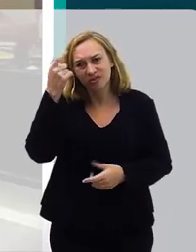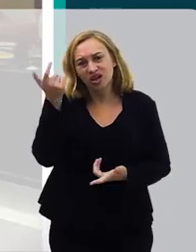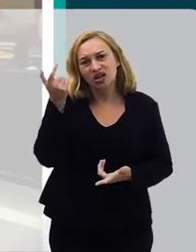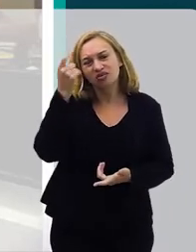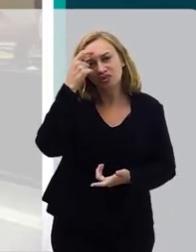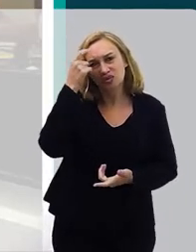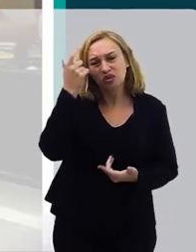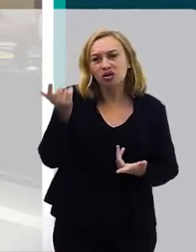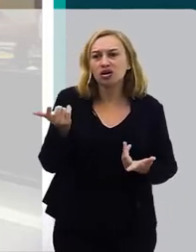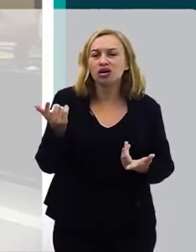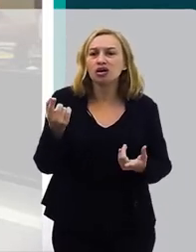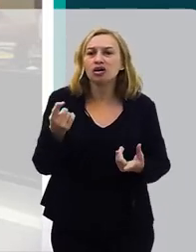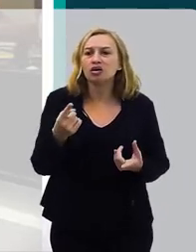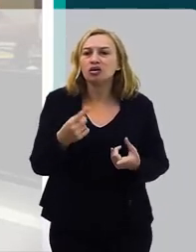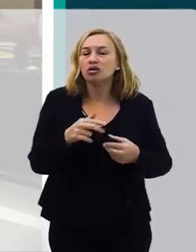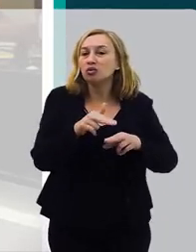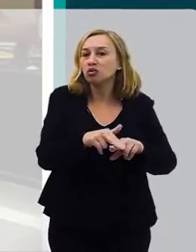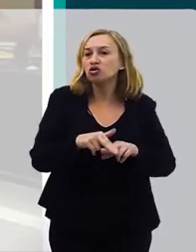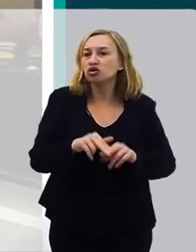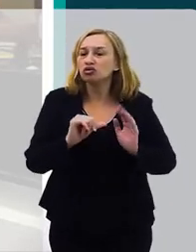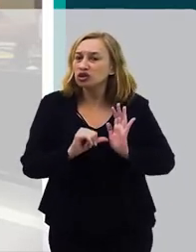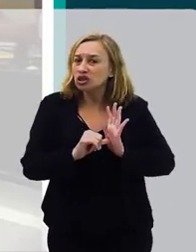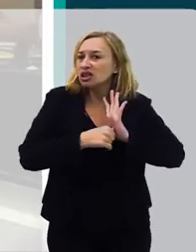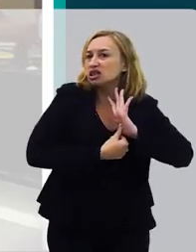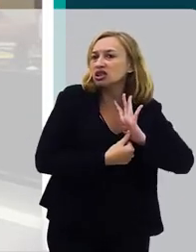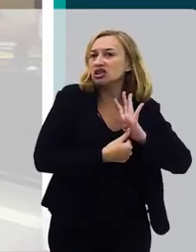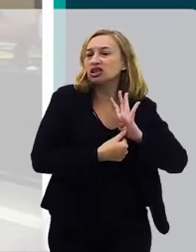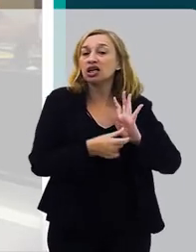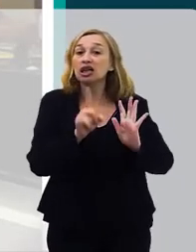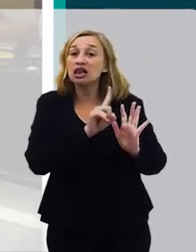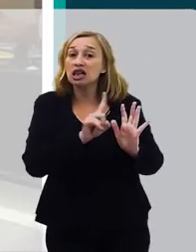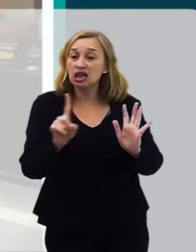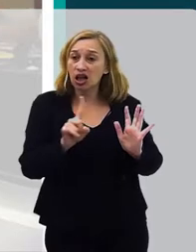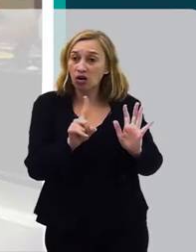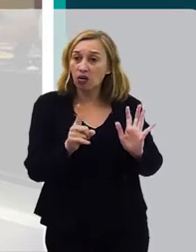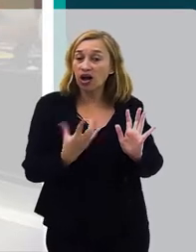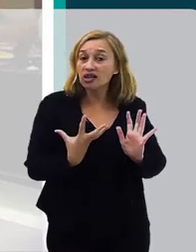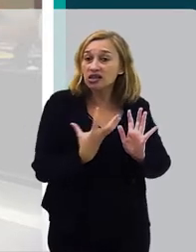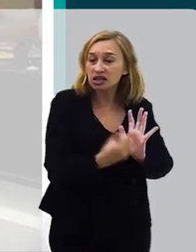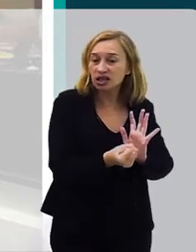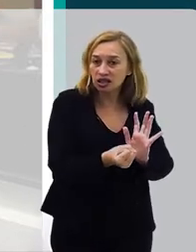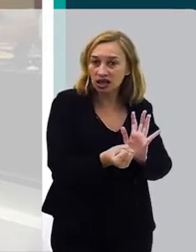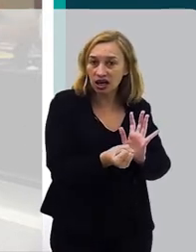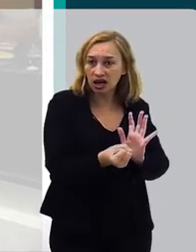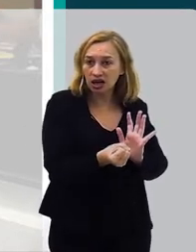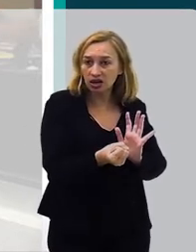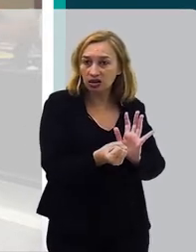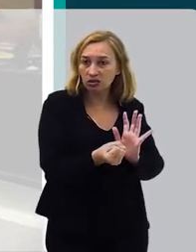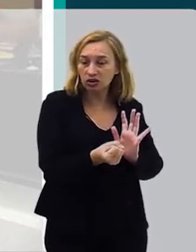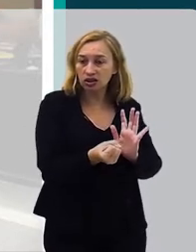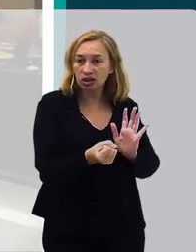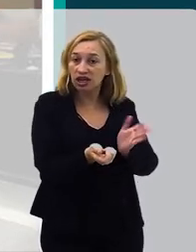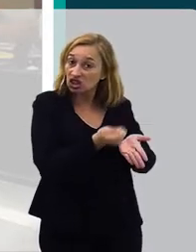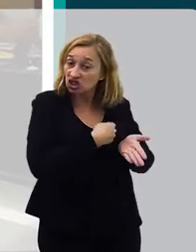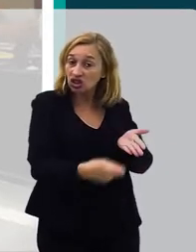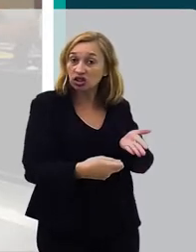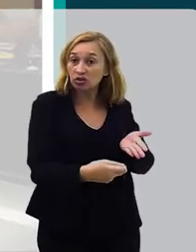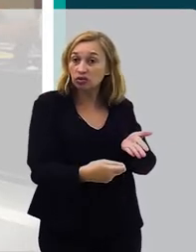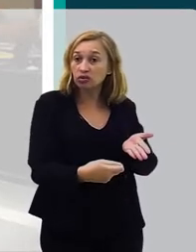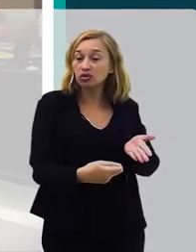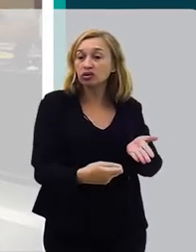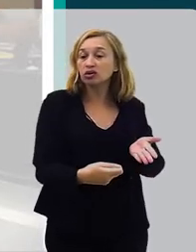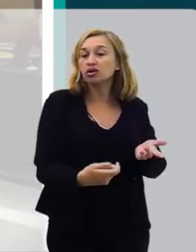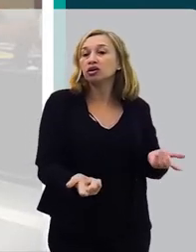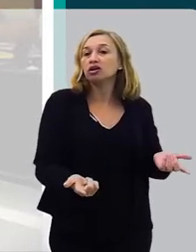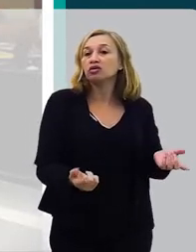psicologicamente, até por conta da nossa identidade não condizer com aquilo que está escrito, né? Então,